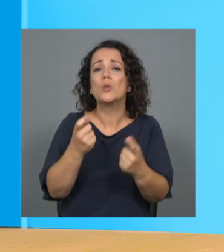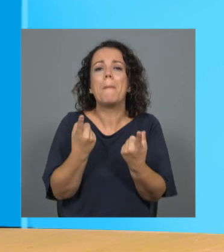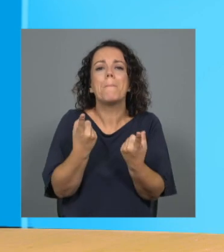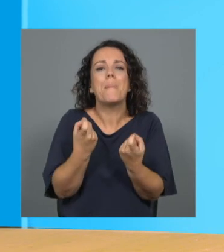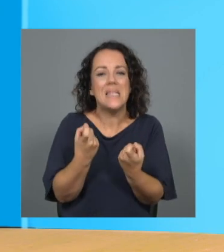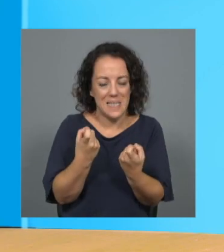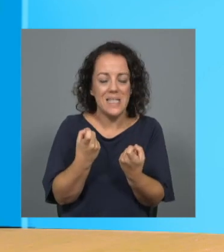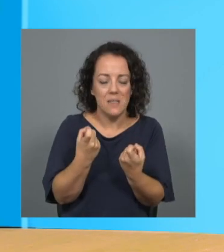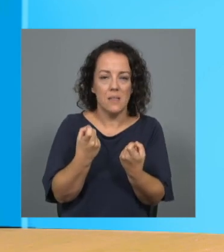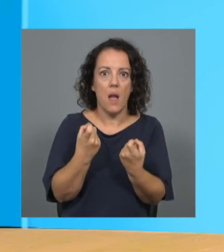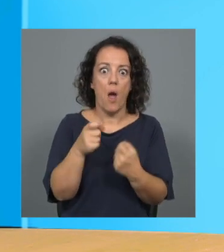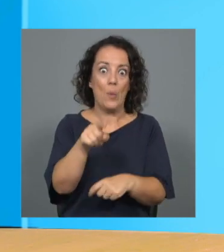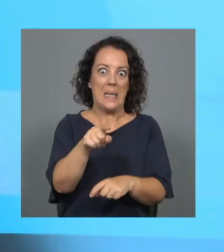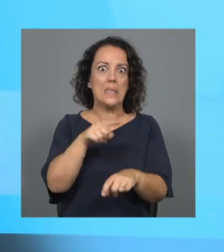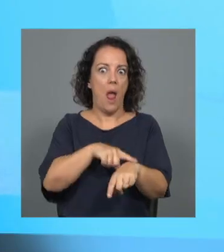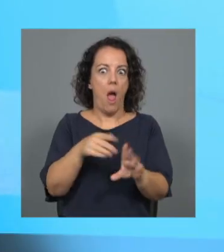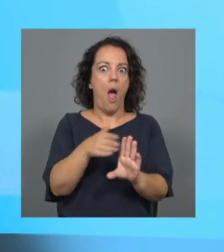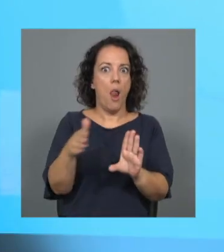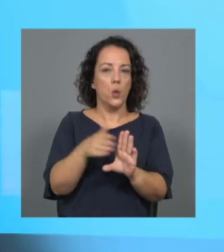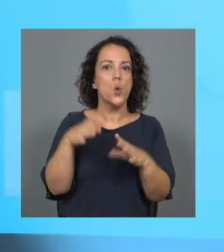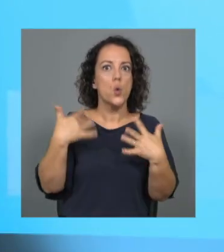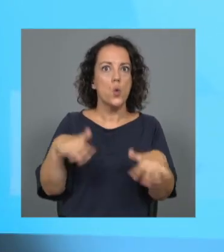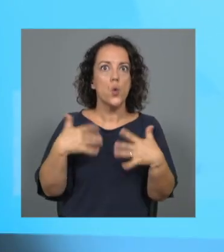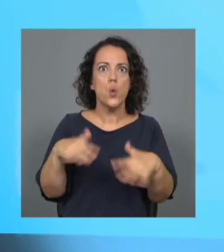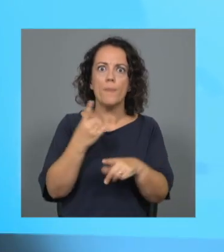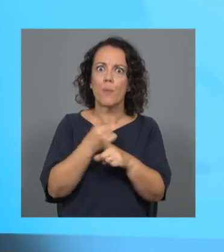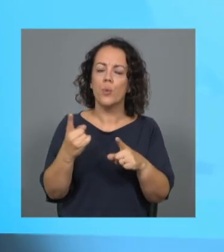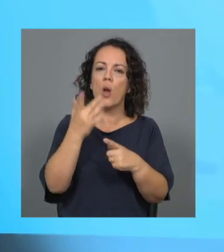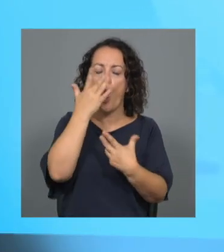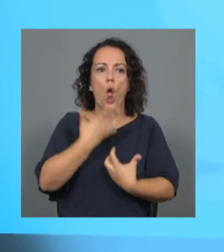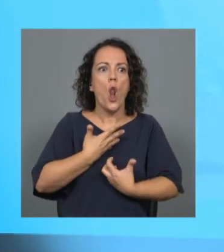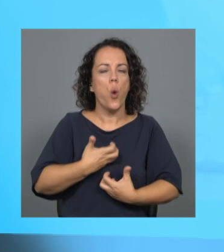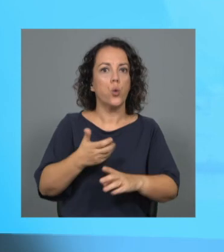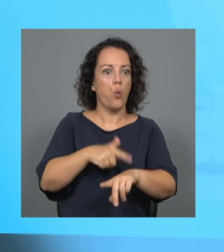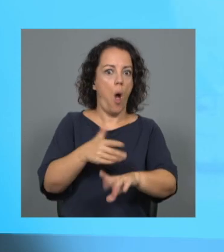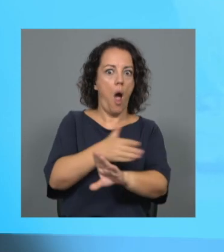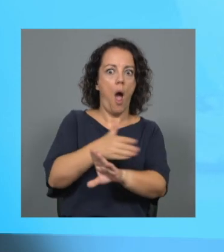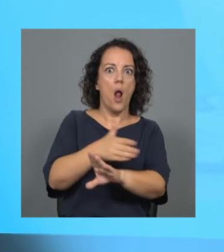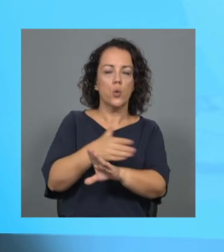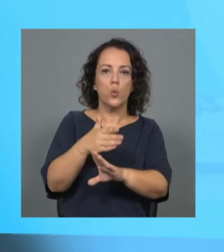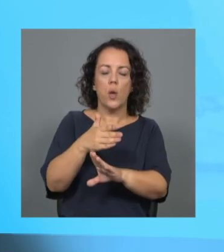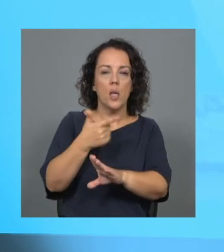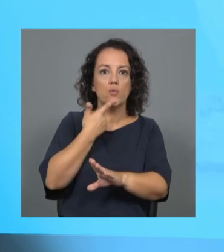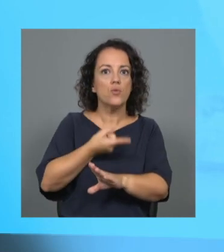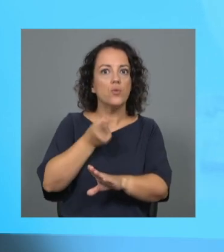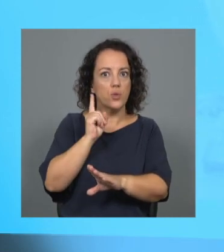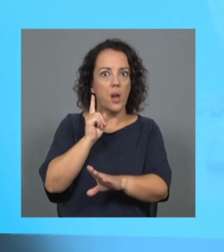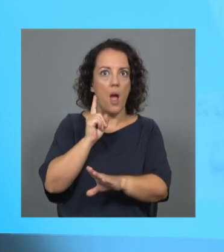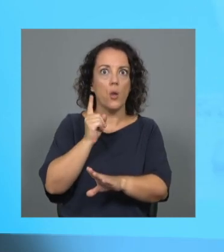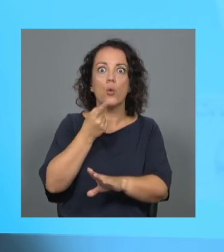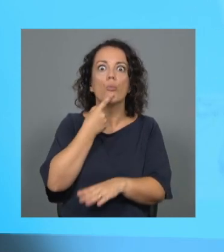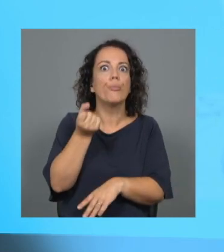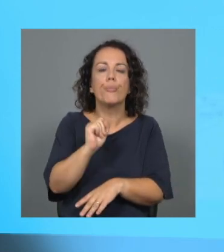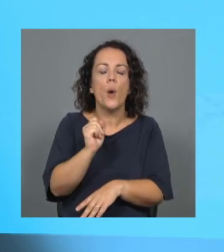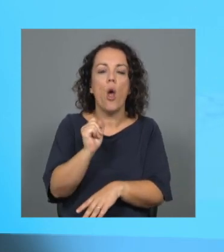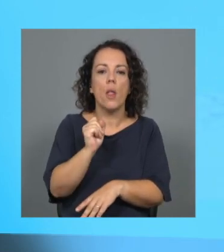Naquele momento era mesmo muito necessário porque era um luto muito estranho, não era o que se fazia. Sim. Ou que não se fazia naquela altura em que nem se